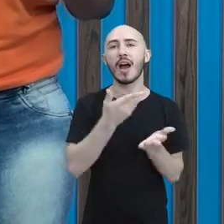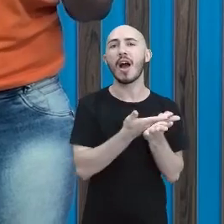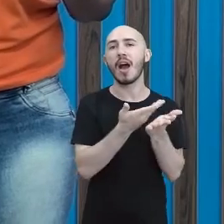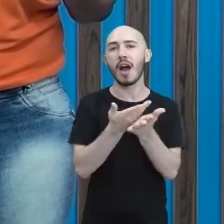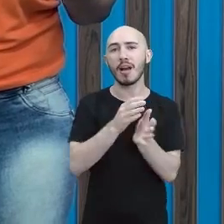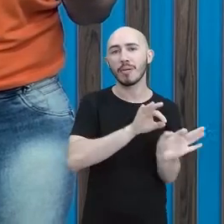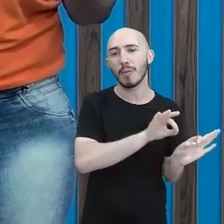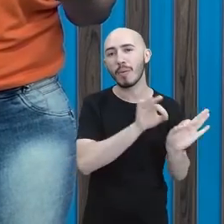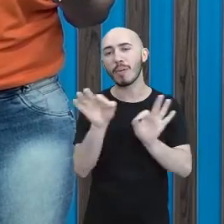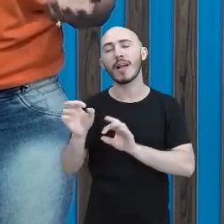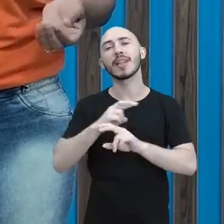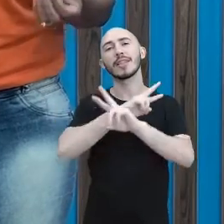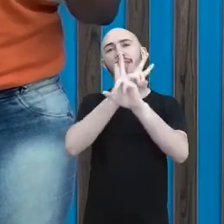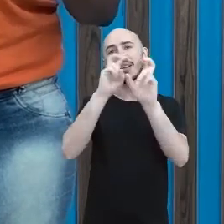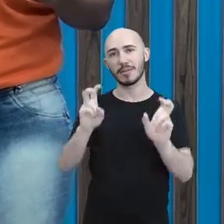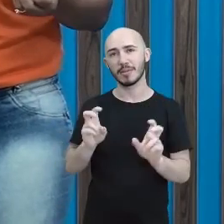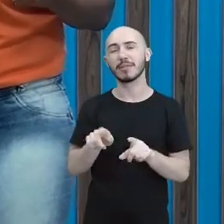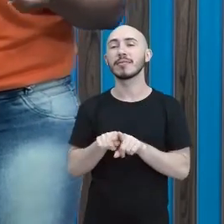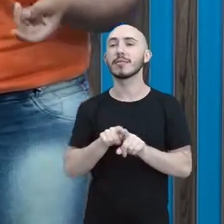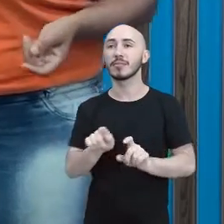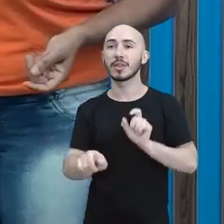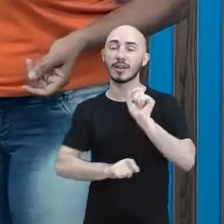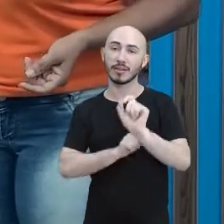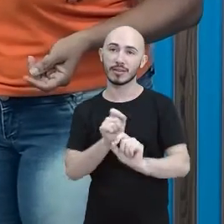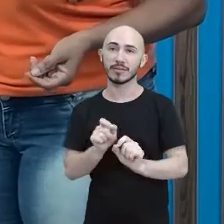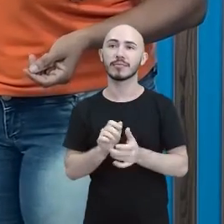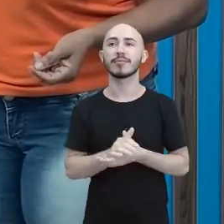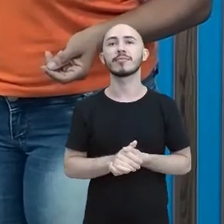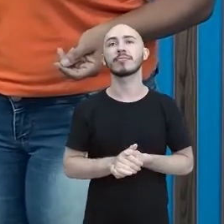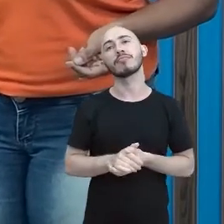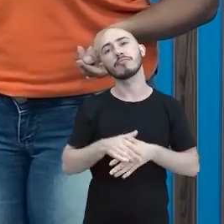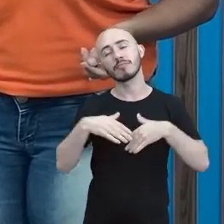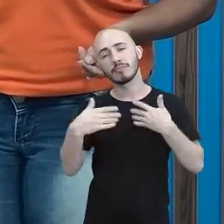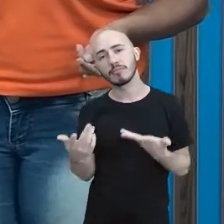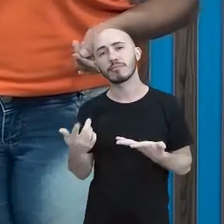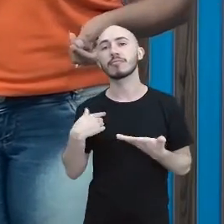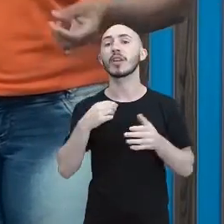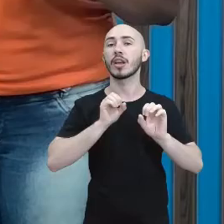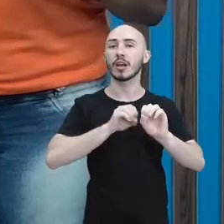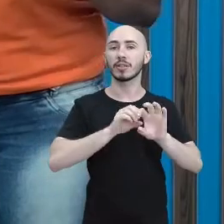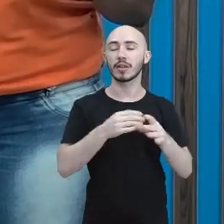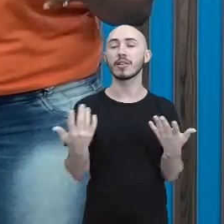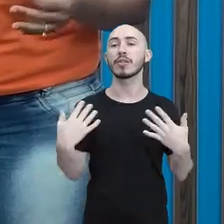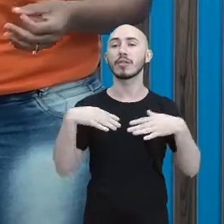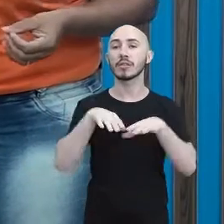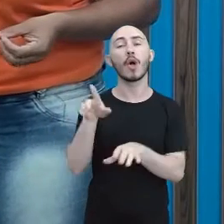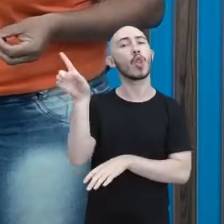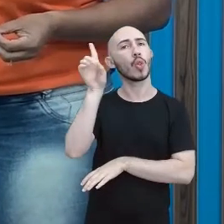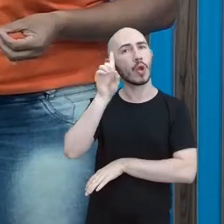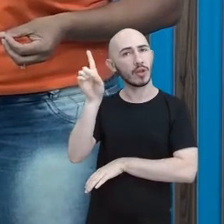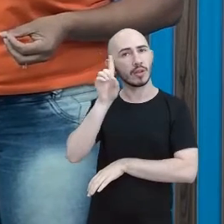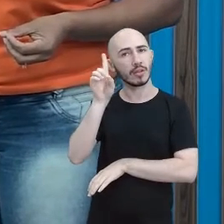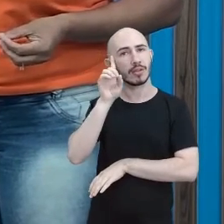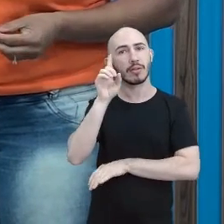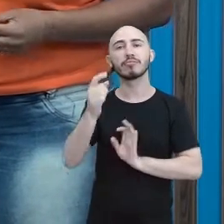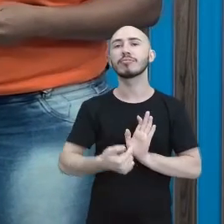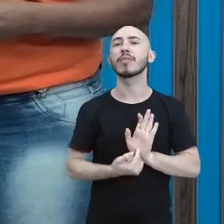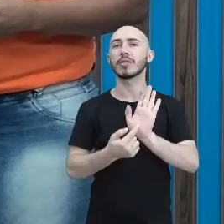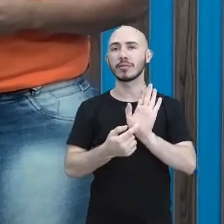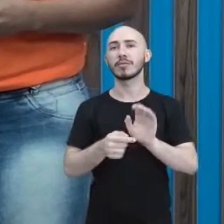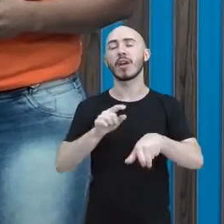as nossas temáticas. Também, a educação inclusiva acontece diariamente, no horário